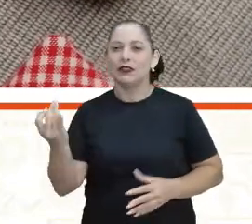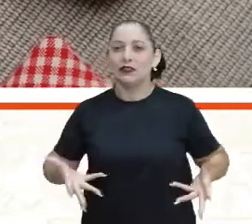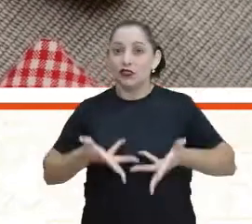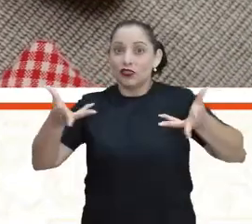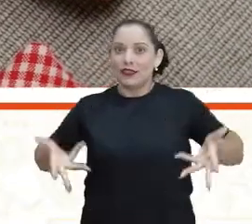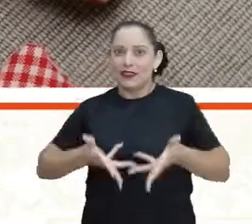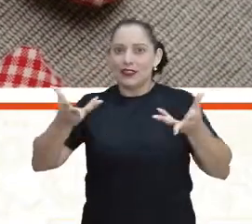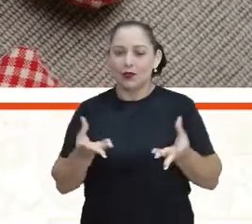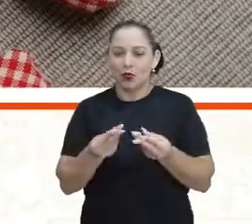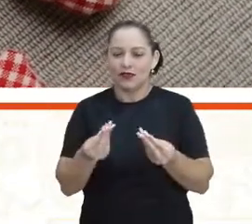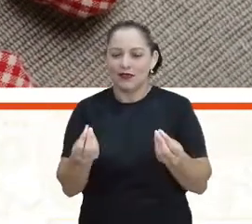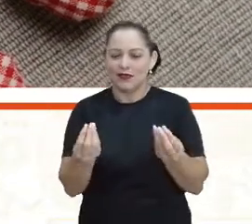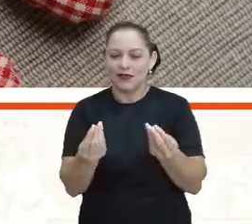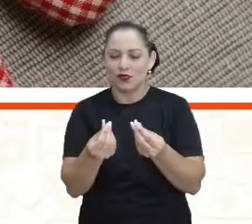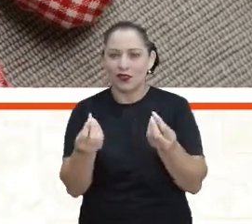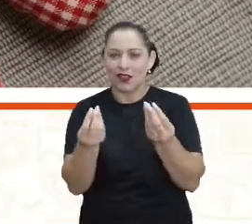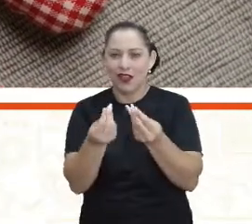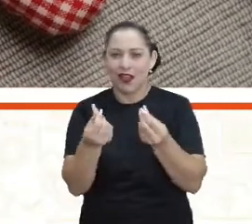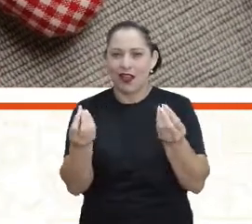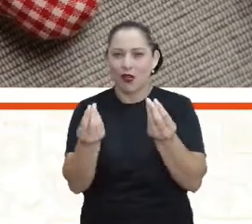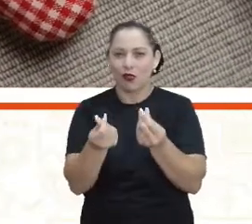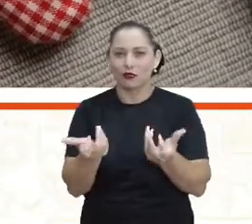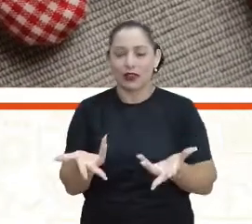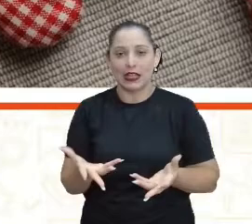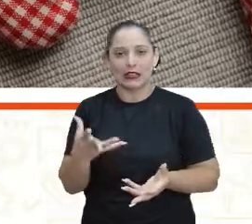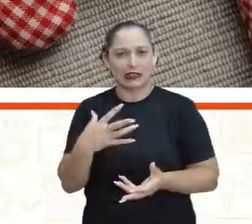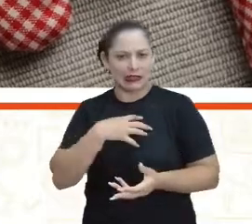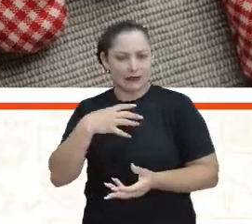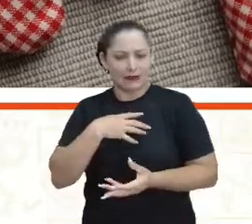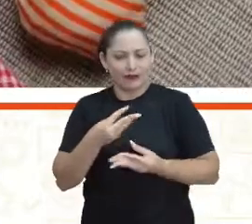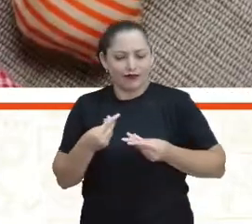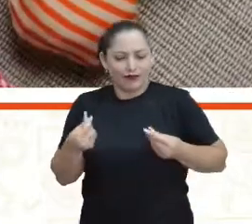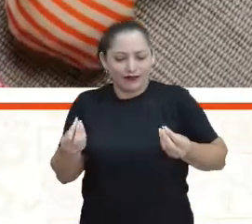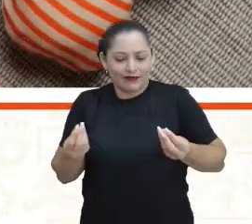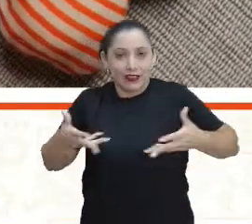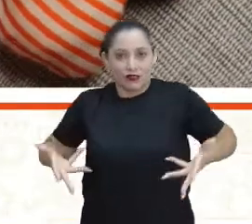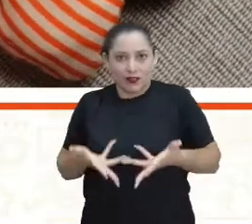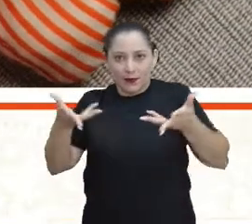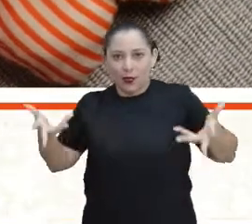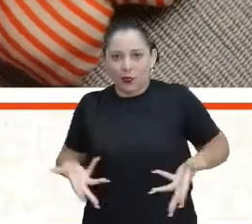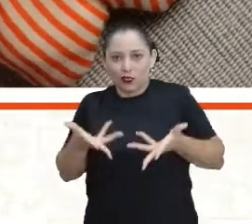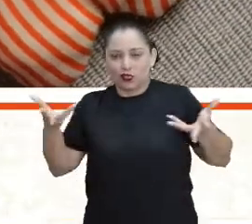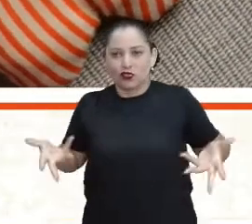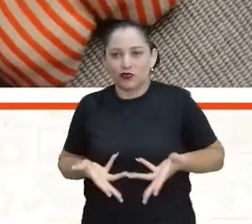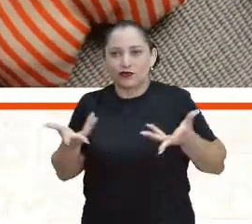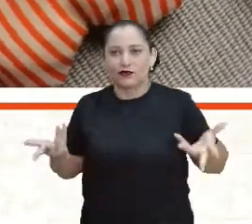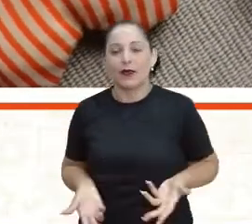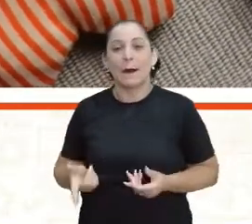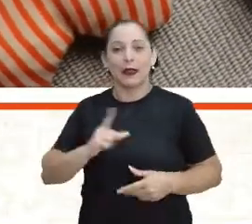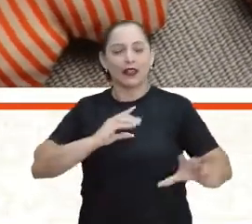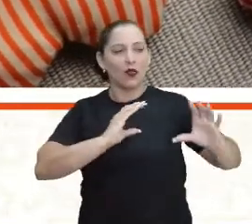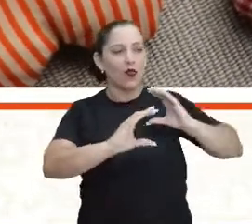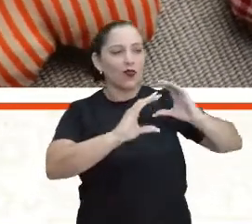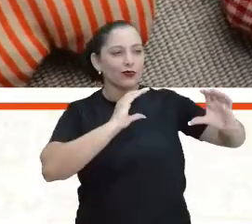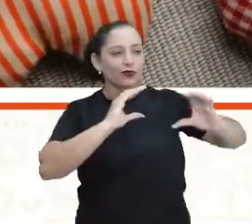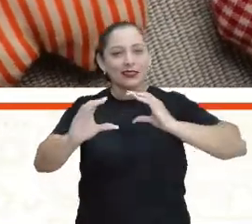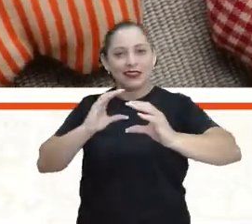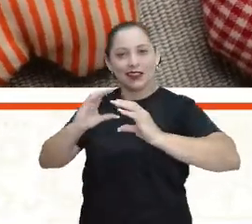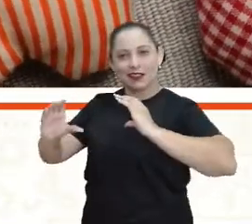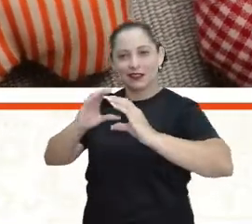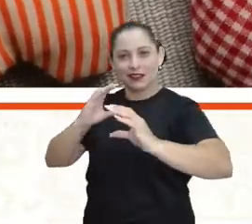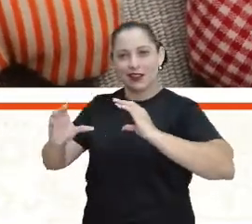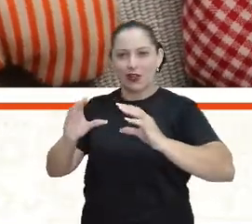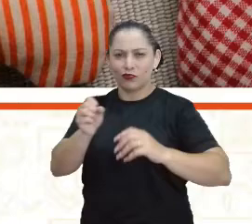sensorial e a gente está falando dos 5 sentidos? A gente está falando dos sentidos, dos estímulos para a gente se comunicar e interagir com